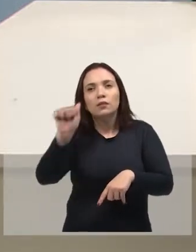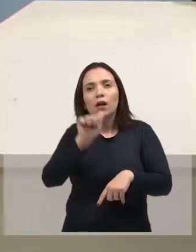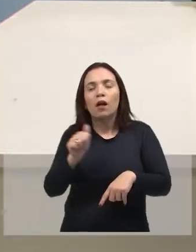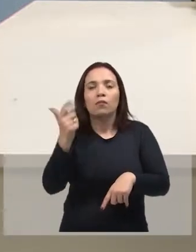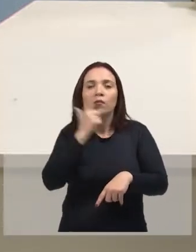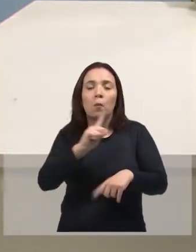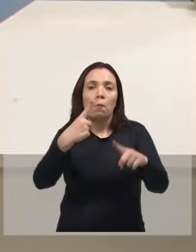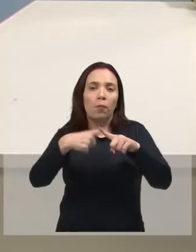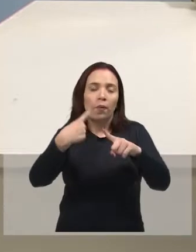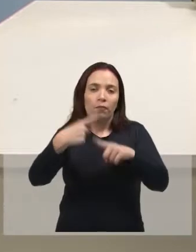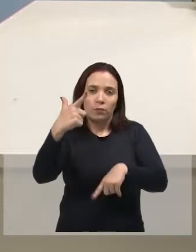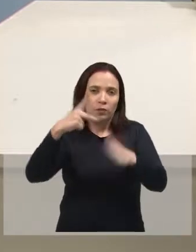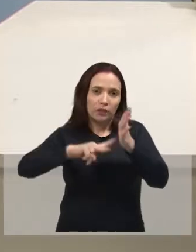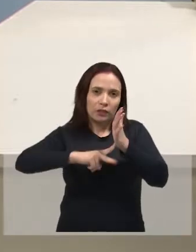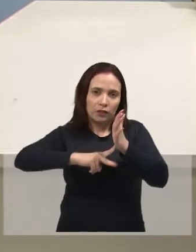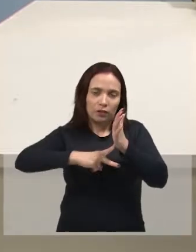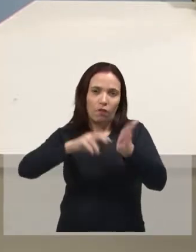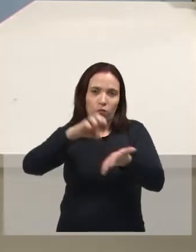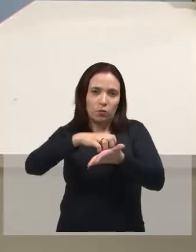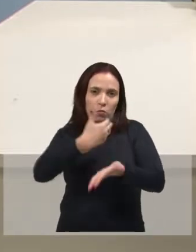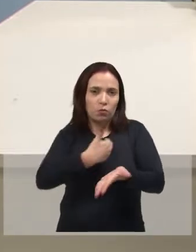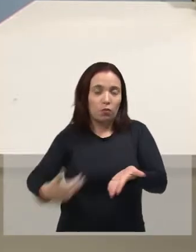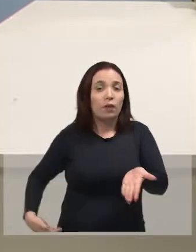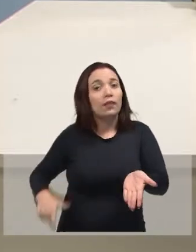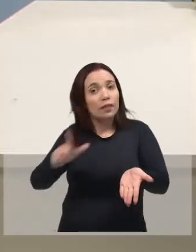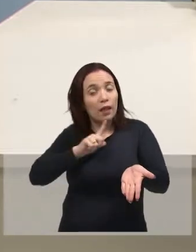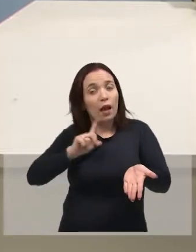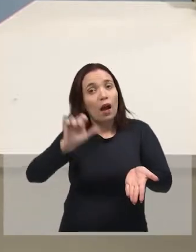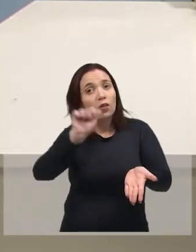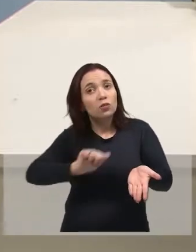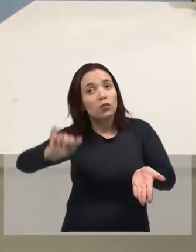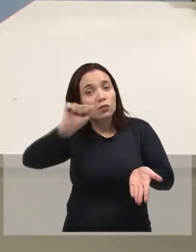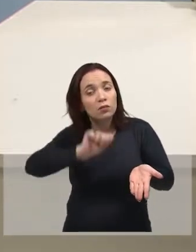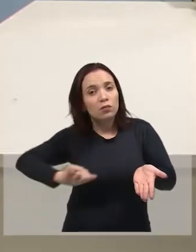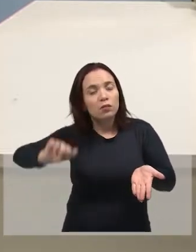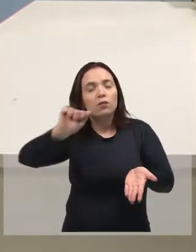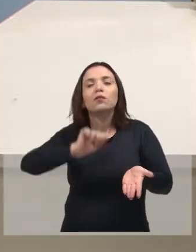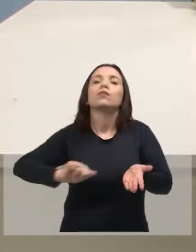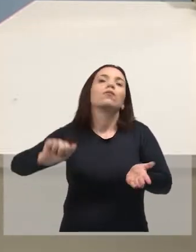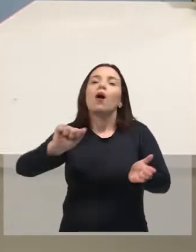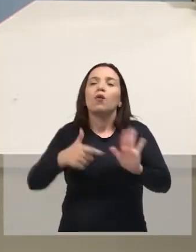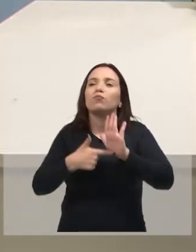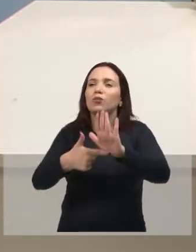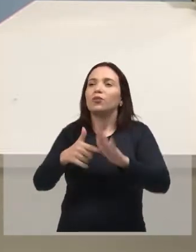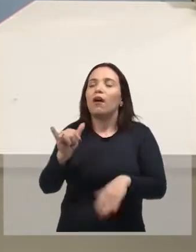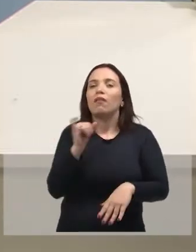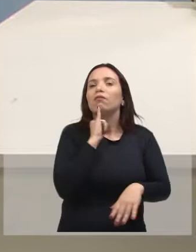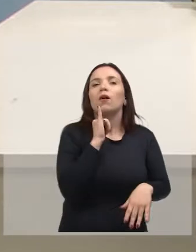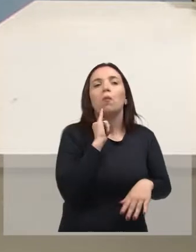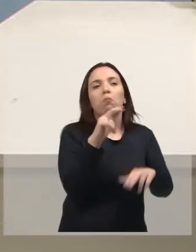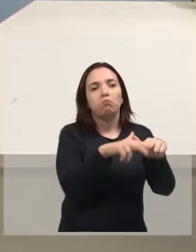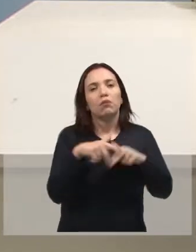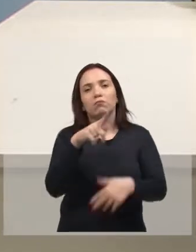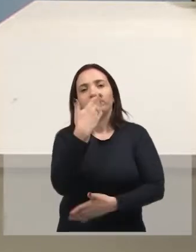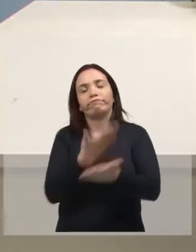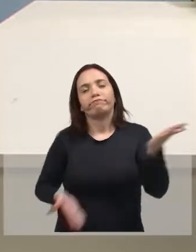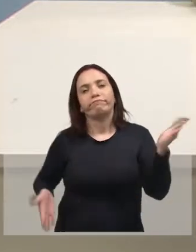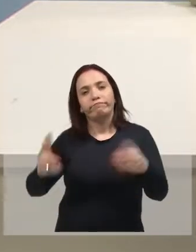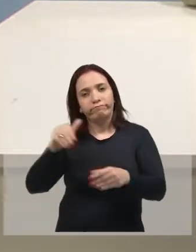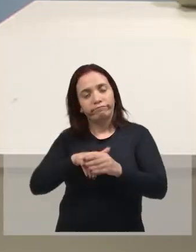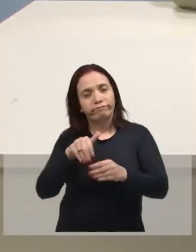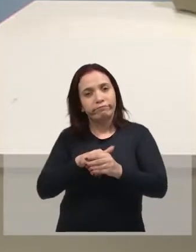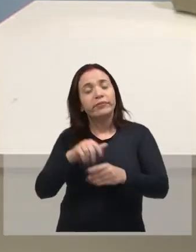não existe sindicato de funcionários públicos, existem as associações. Colaram essa imagem negativa. Não conseguiu se desvencilhar. Então,